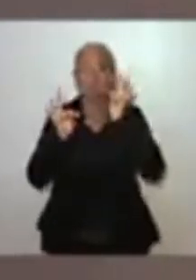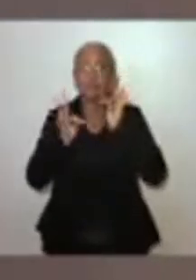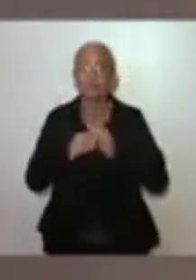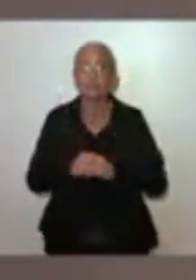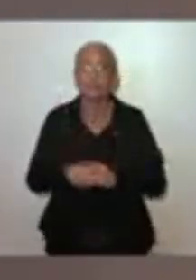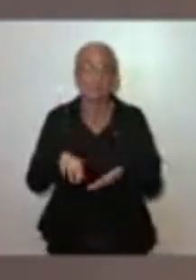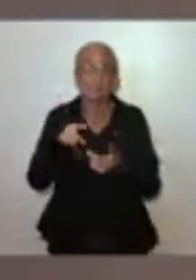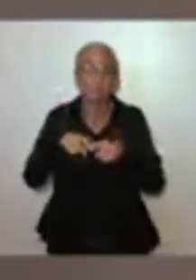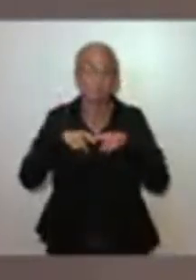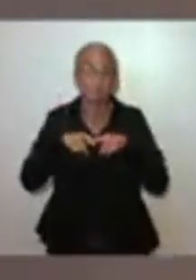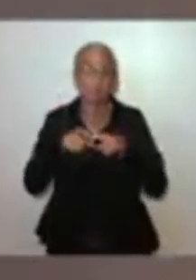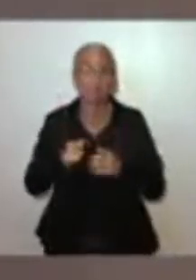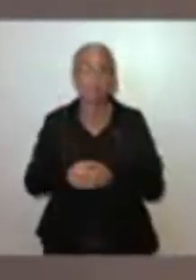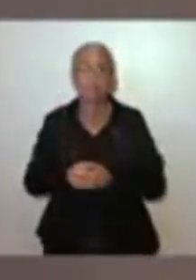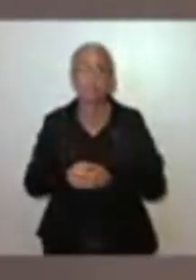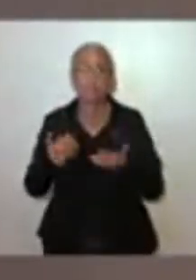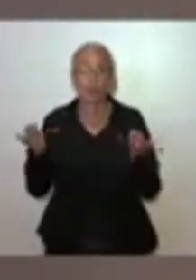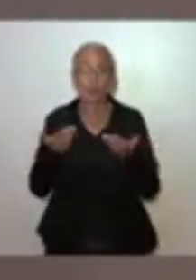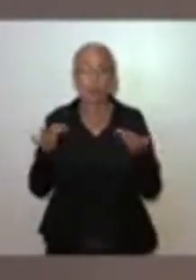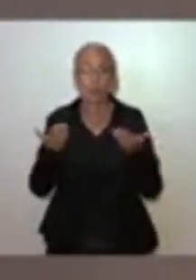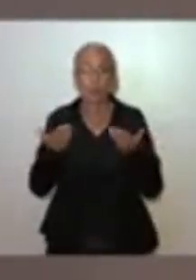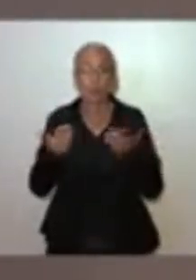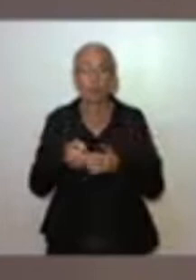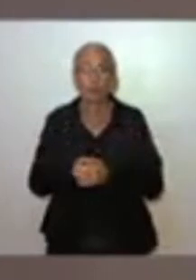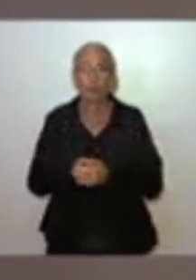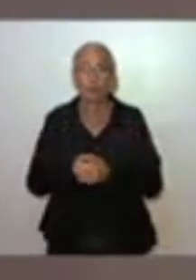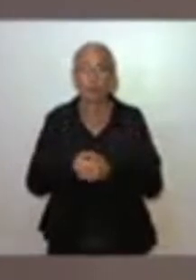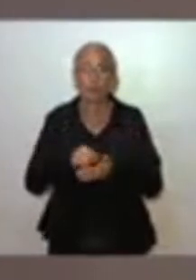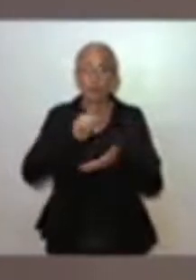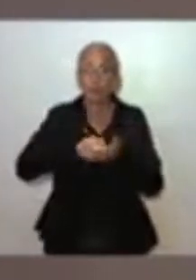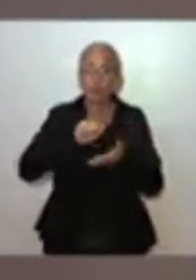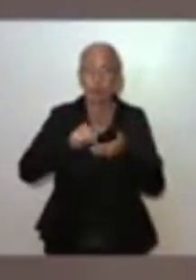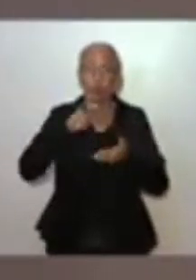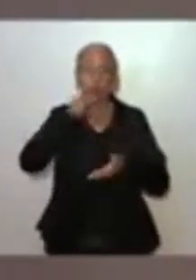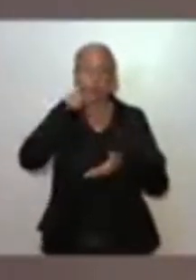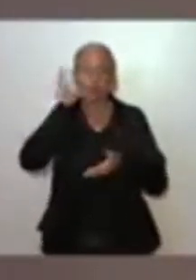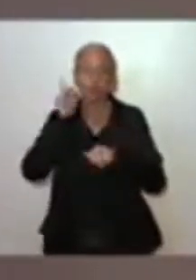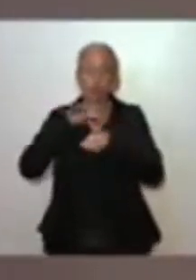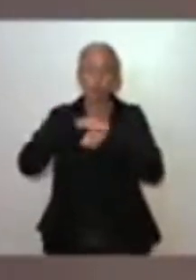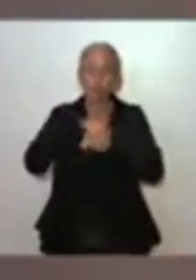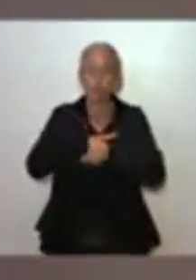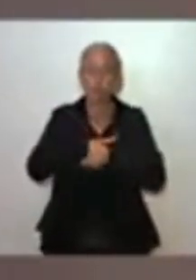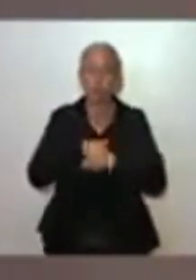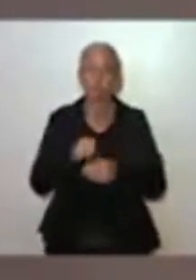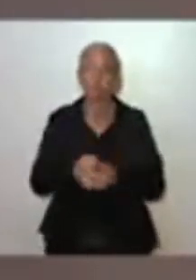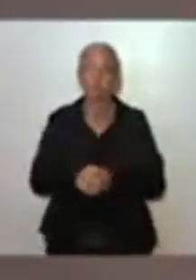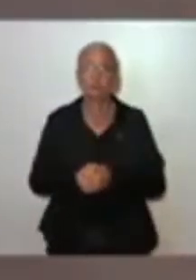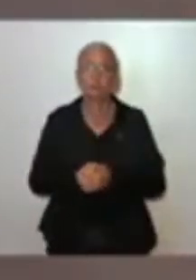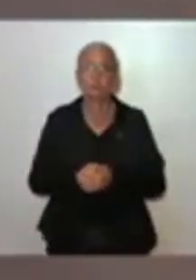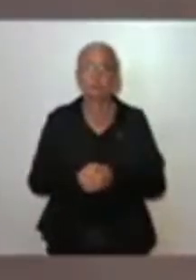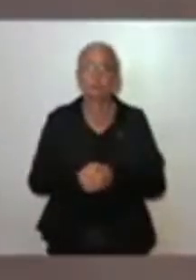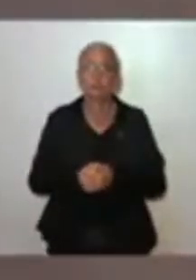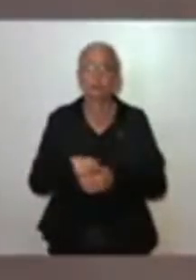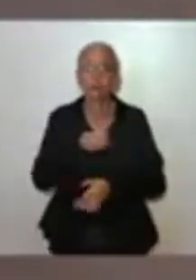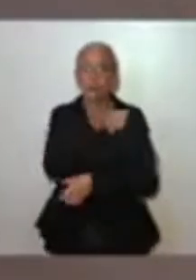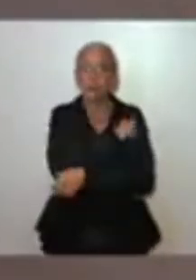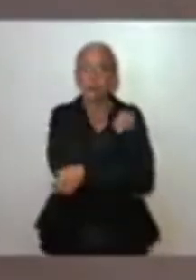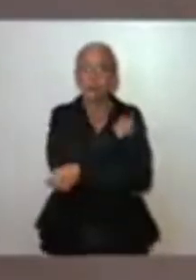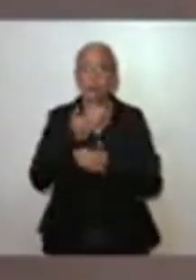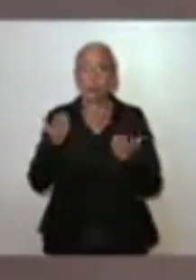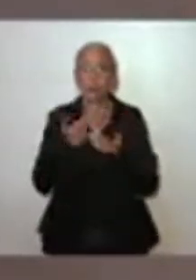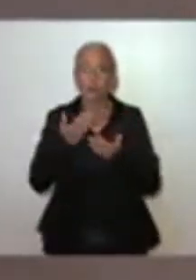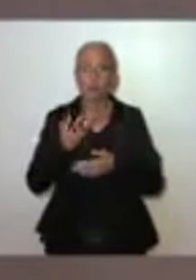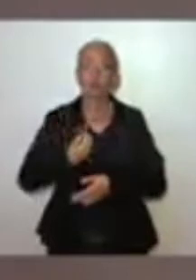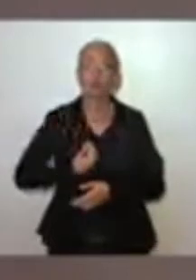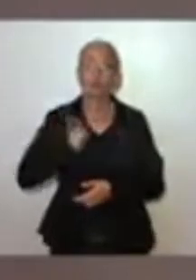portanto nesse capítulo que eu escrevi ontem à noite especialmente dedicado a vocês é um momento da vida